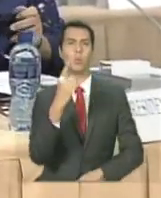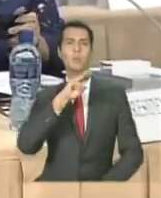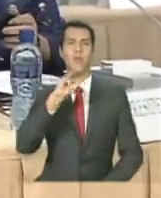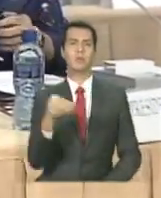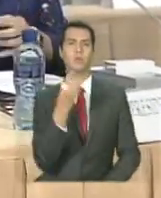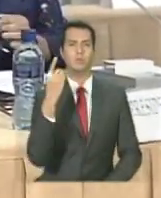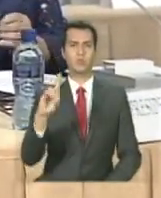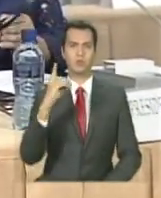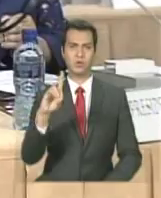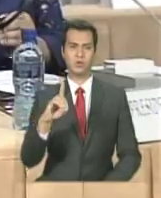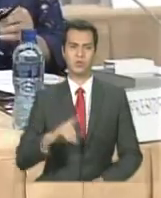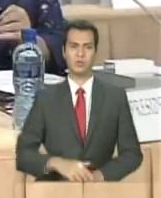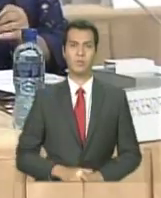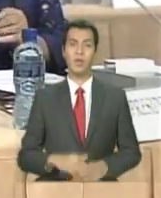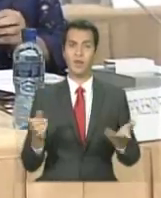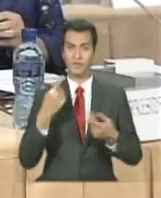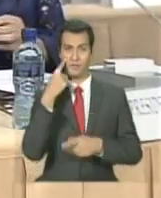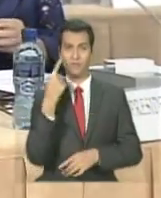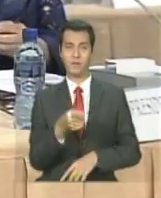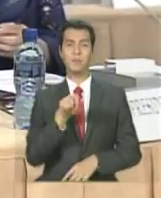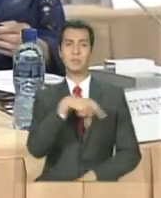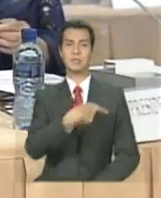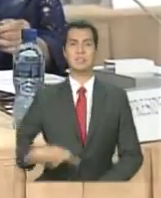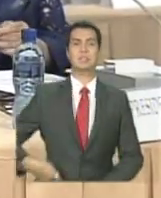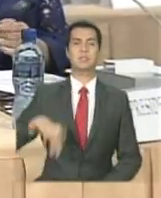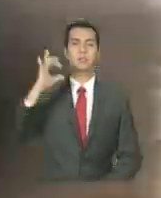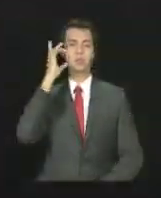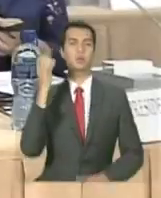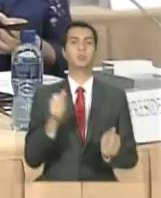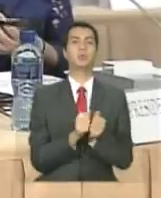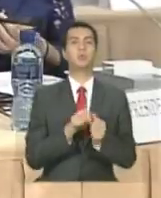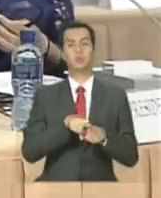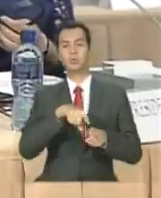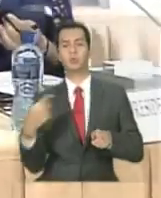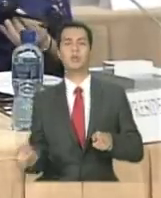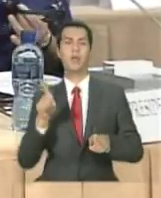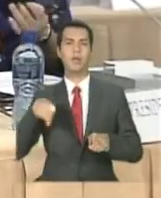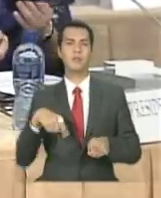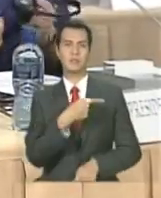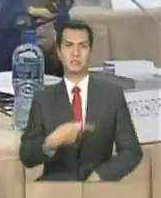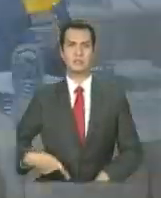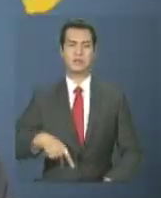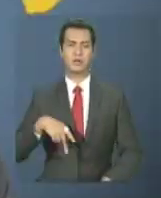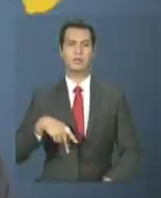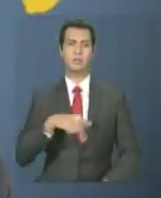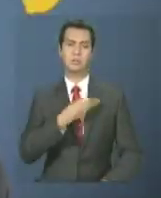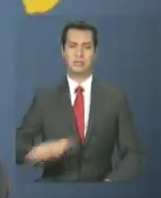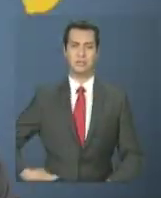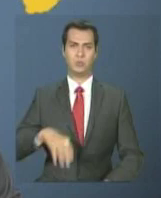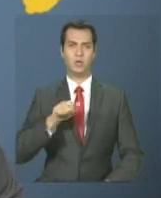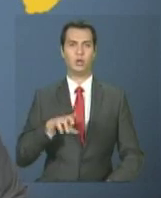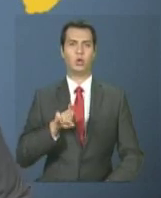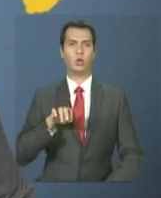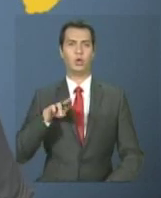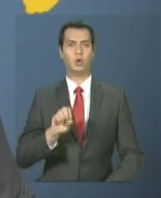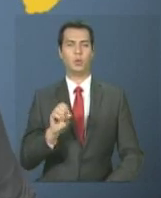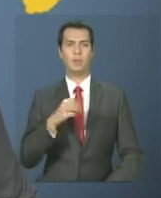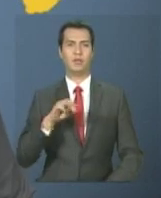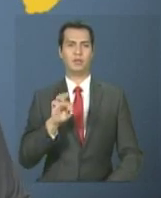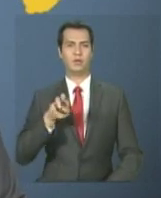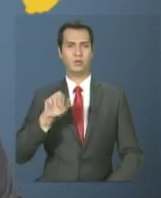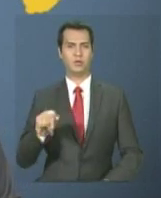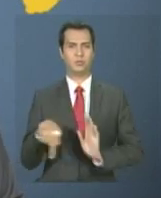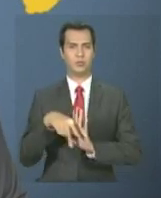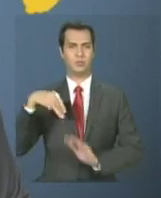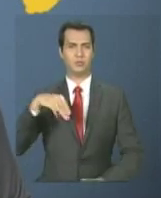está vendo aí a presidenta Dilma Rousseff ao lado do ministro das Relações Exteriores, Antônio Patriota. Bom, desde